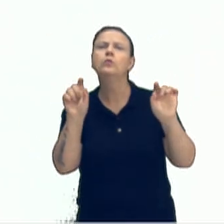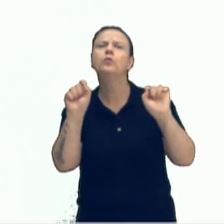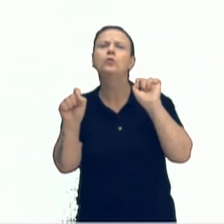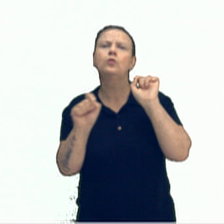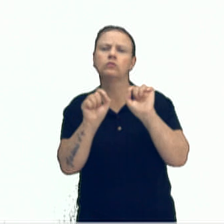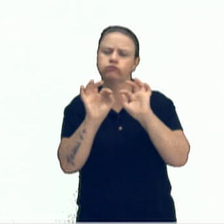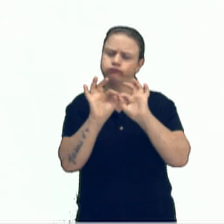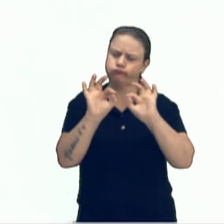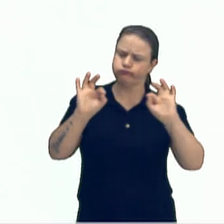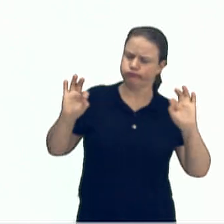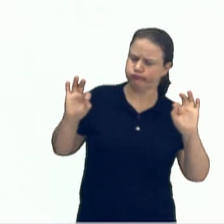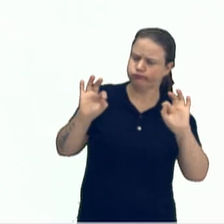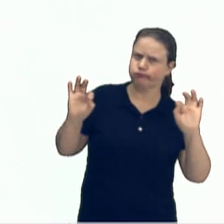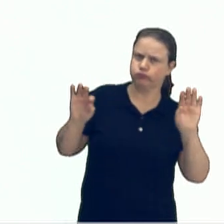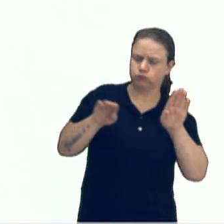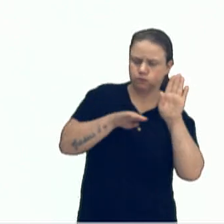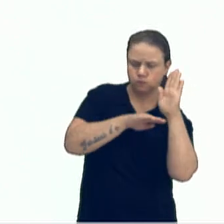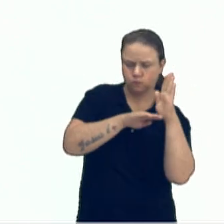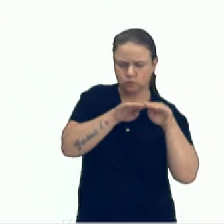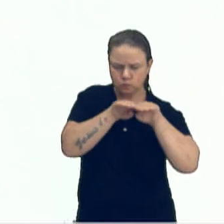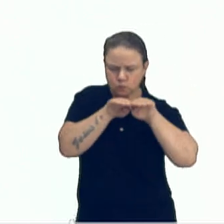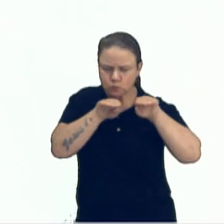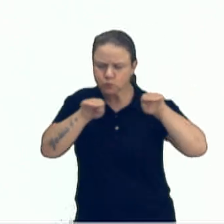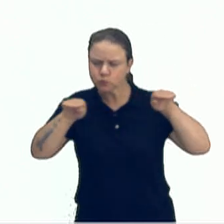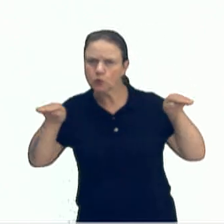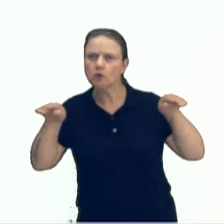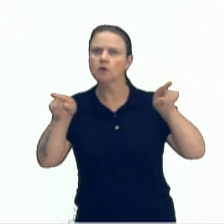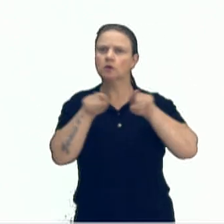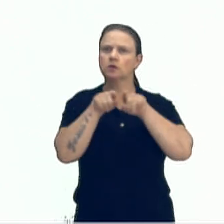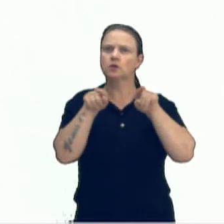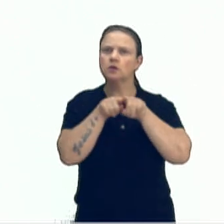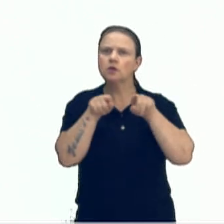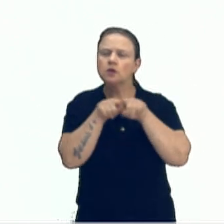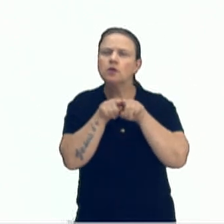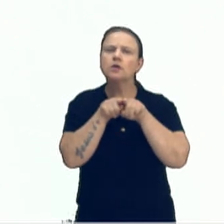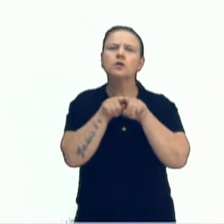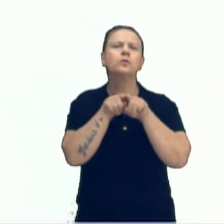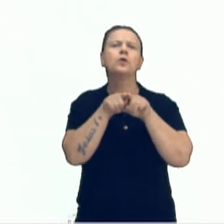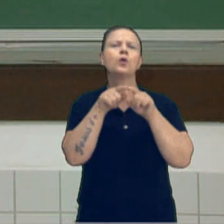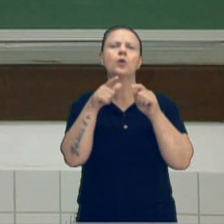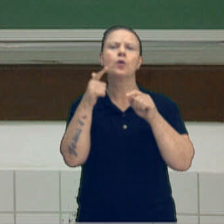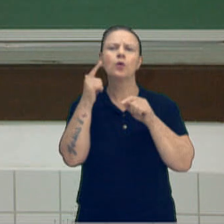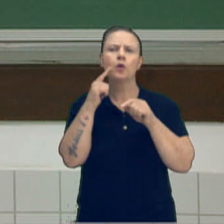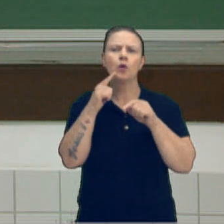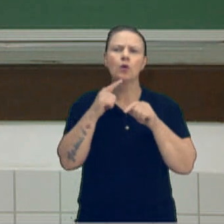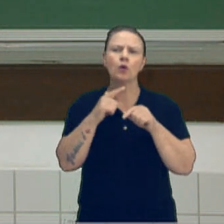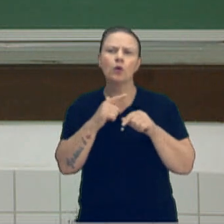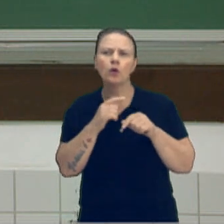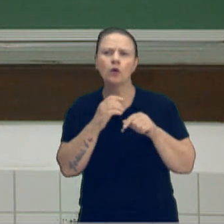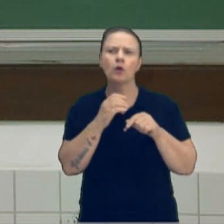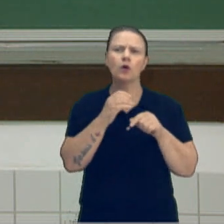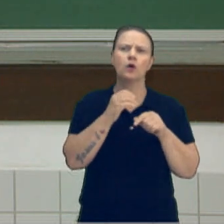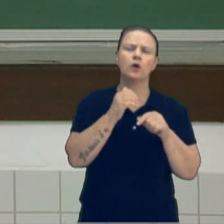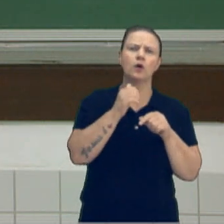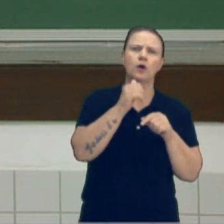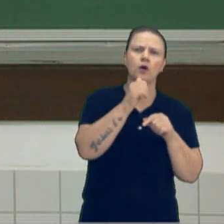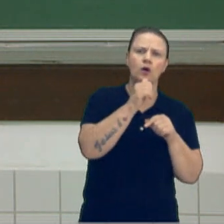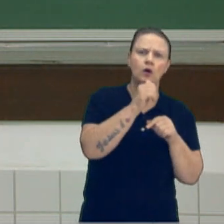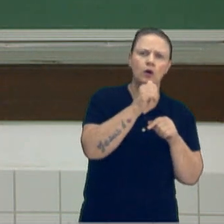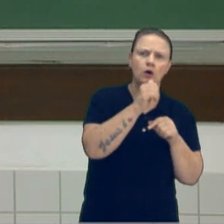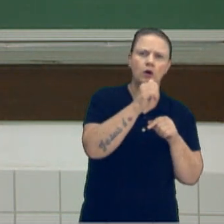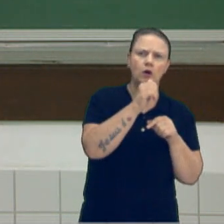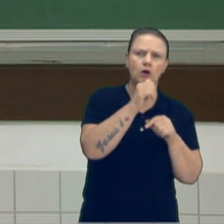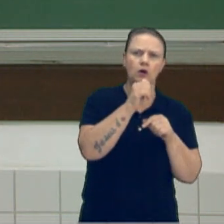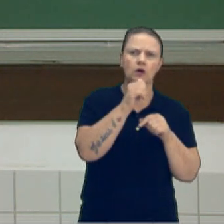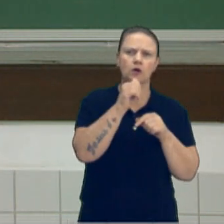da circunferência, as unidades que a gente mede os ângulos dessa circunferência, e a gente tentou fazer 2 exercícios que tivessem